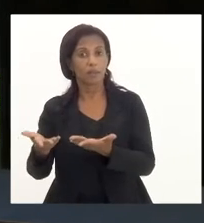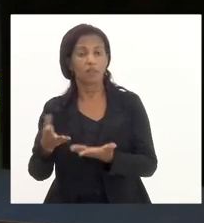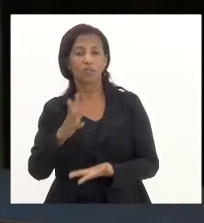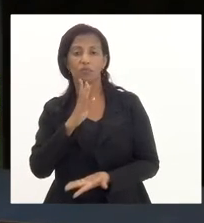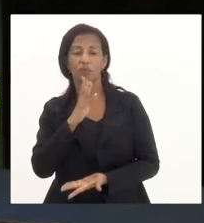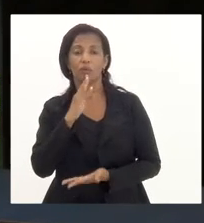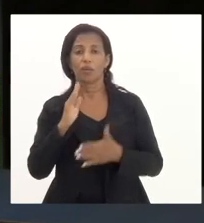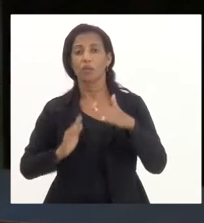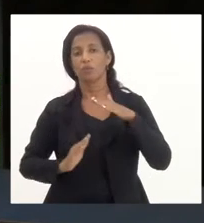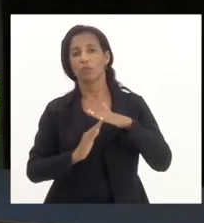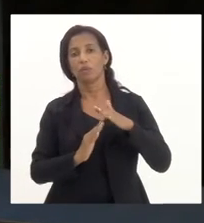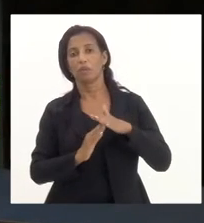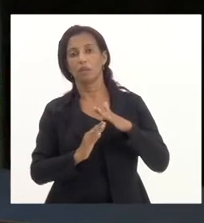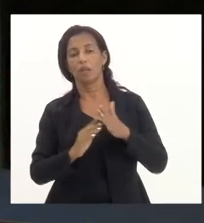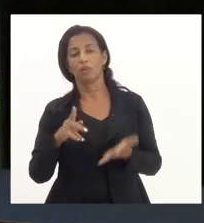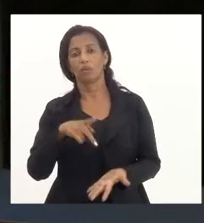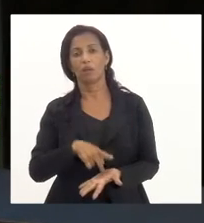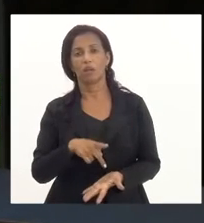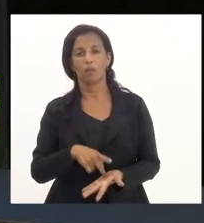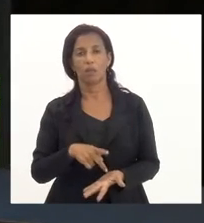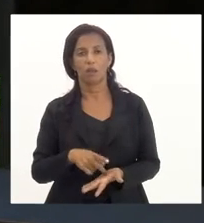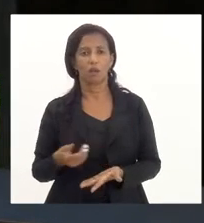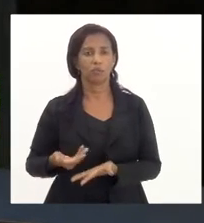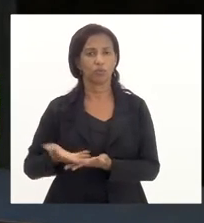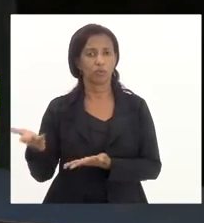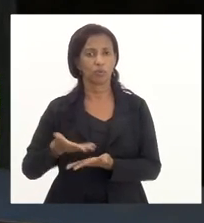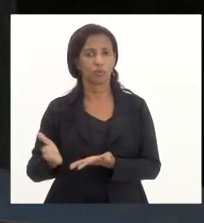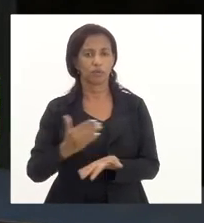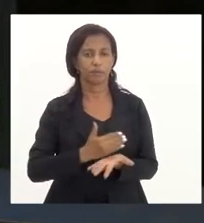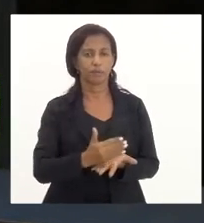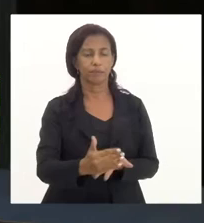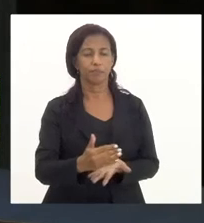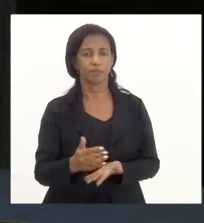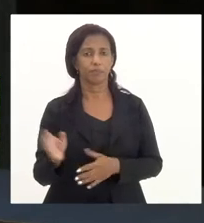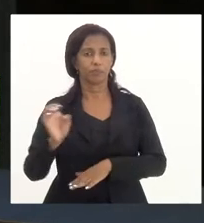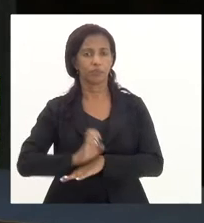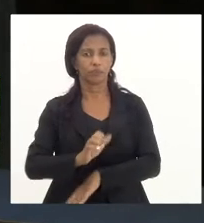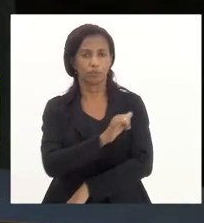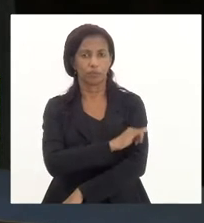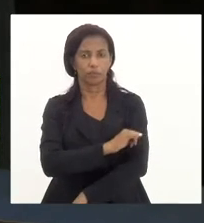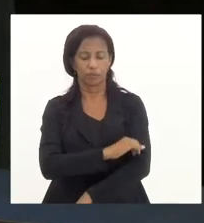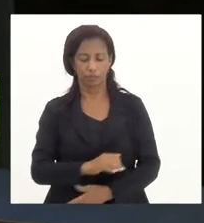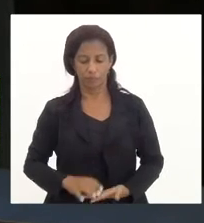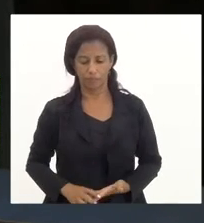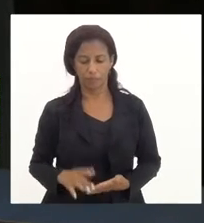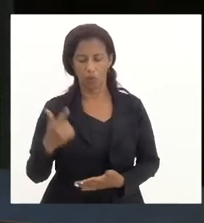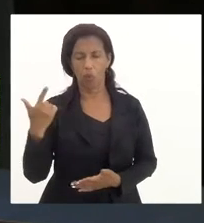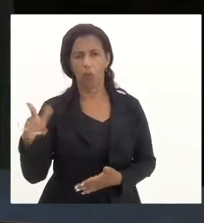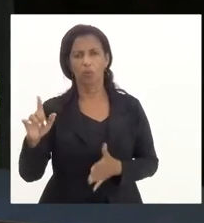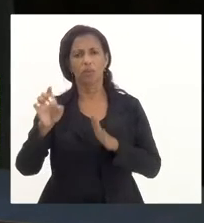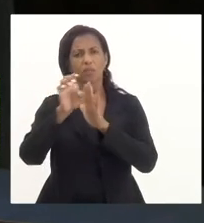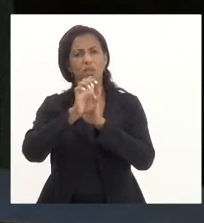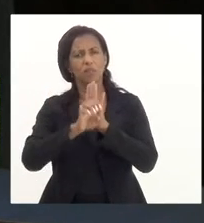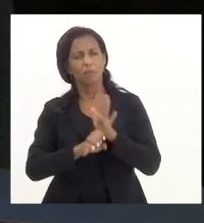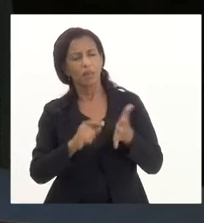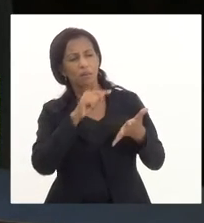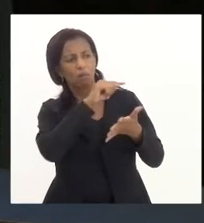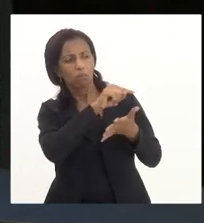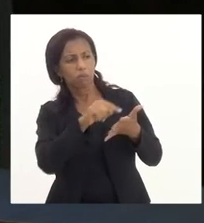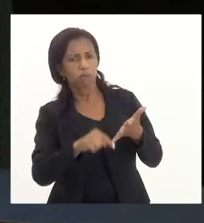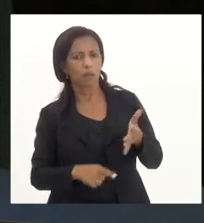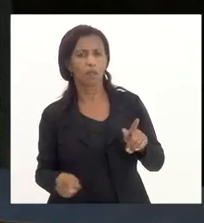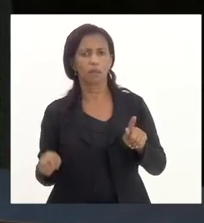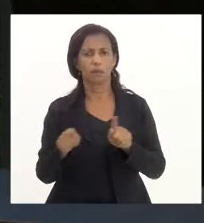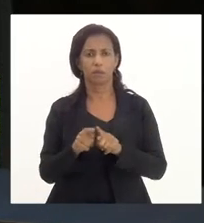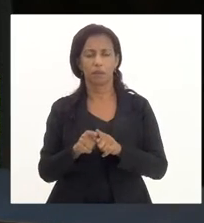nós vamos conhecer o teto real e despesas primárias Estado do Rio de Janeiro é outras emendas que foram apontadas